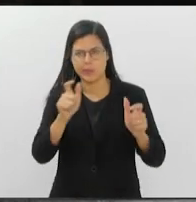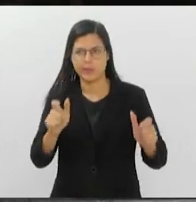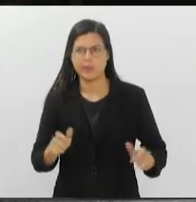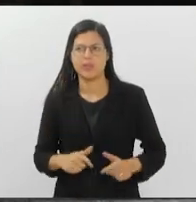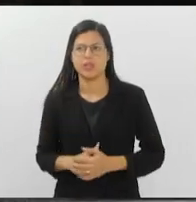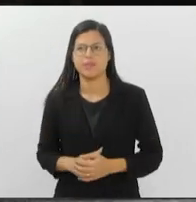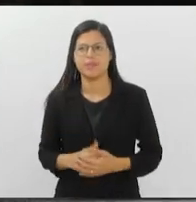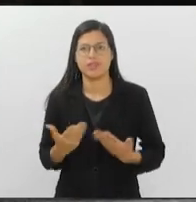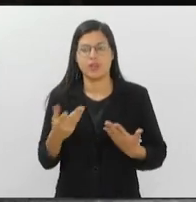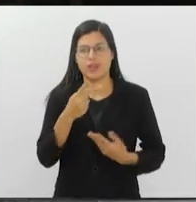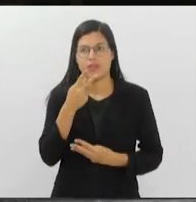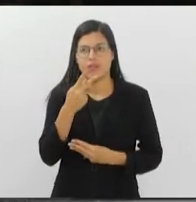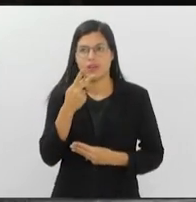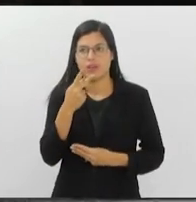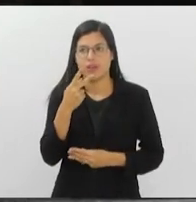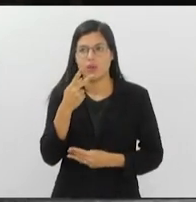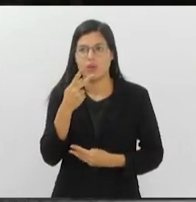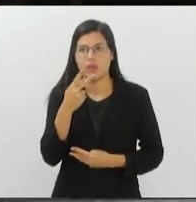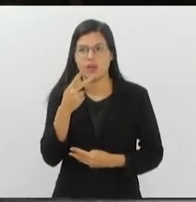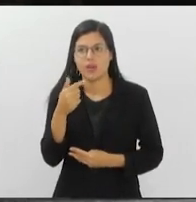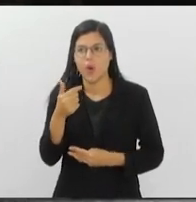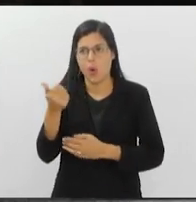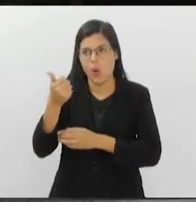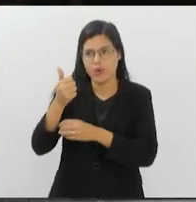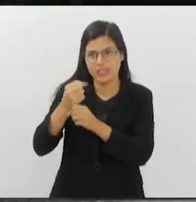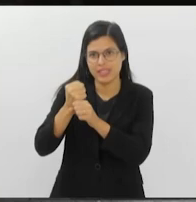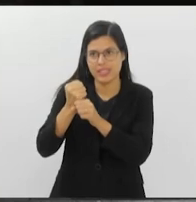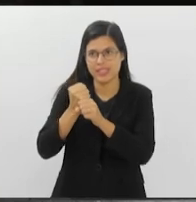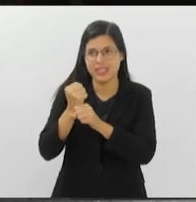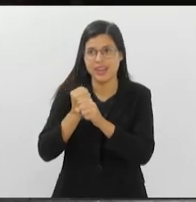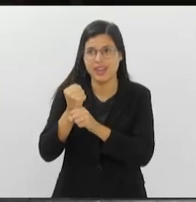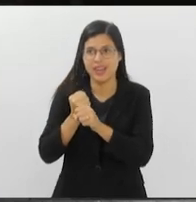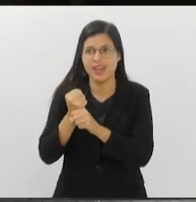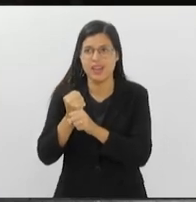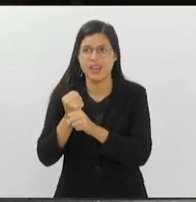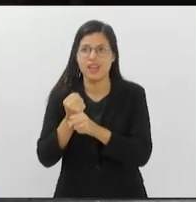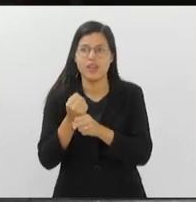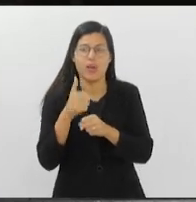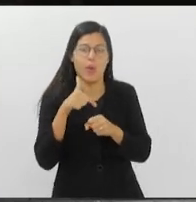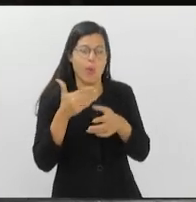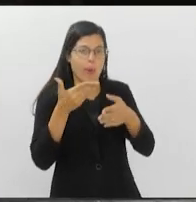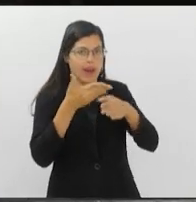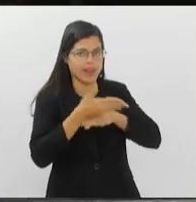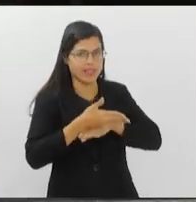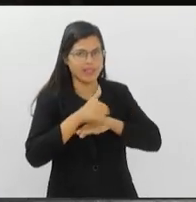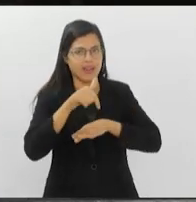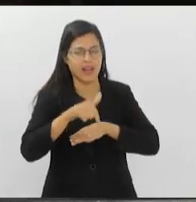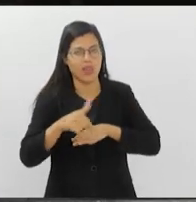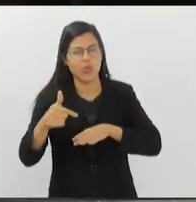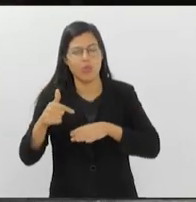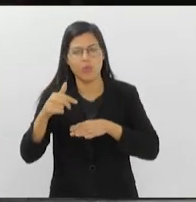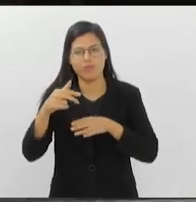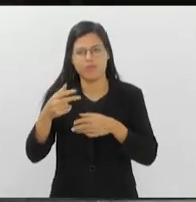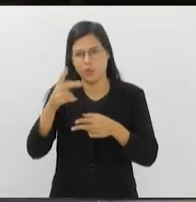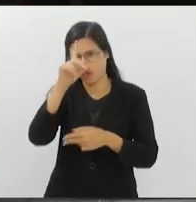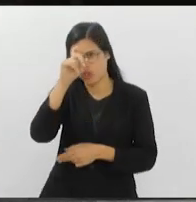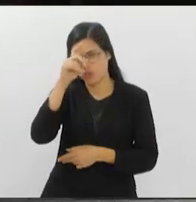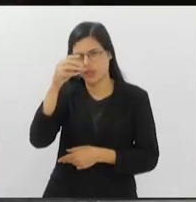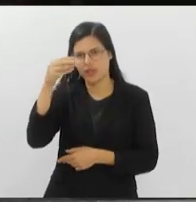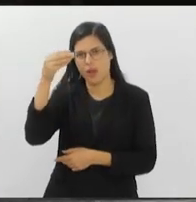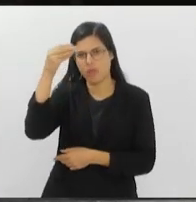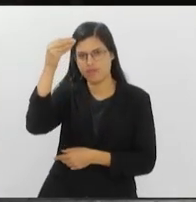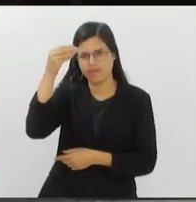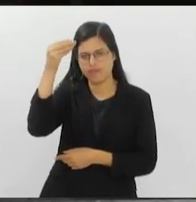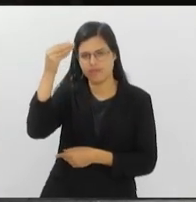que a grande coincidência que me levou aos 11 anos, pela primeira vez dentro de manicômio, também me levou ao Museu de Imagens do